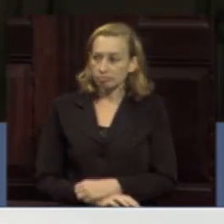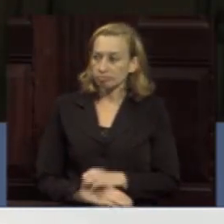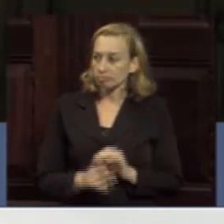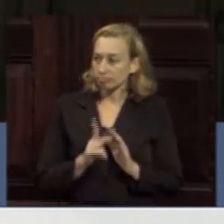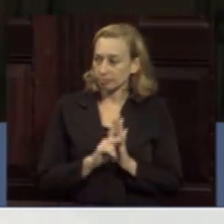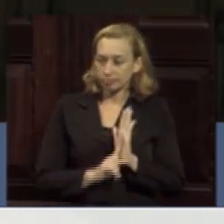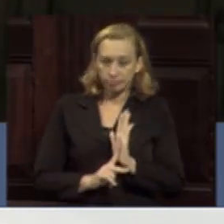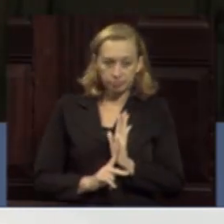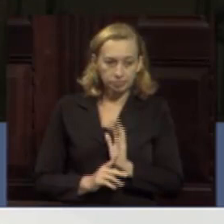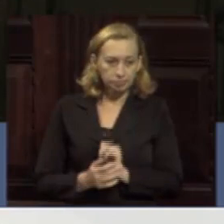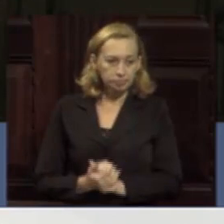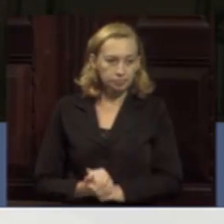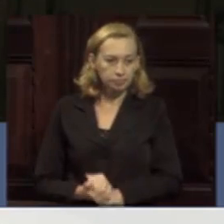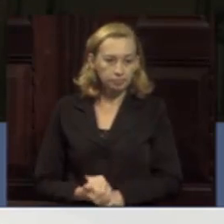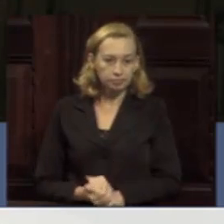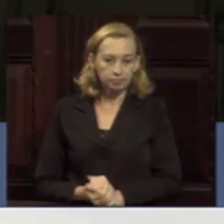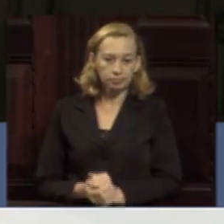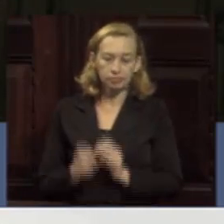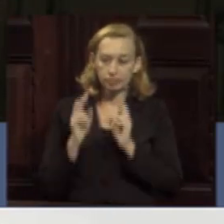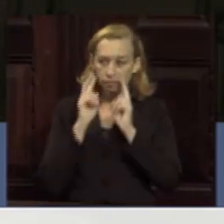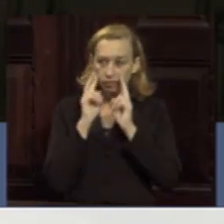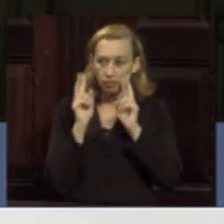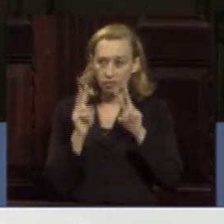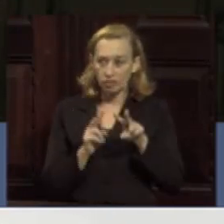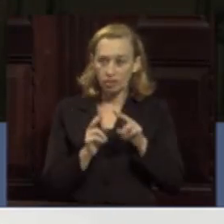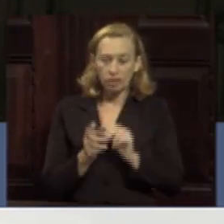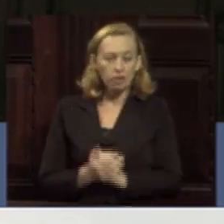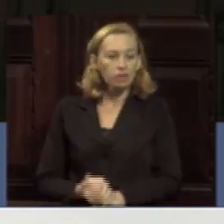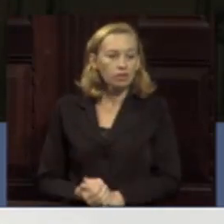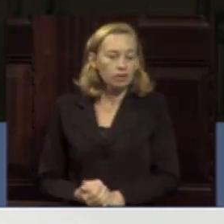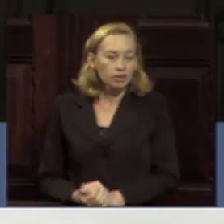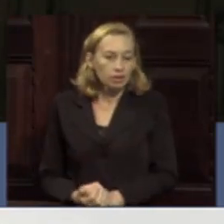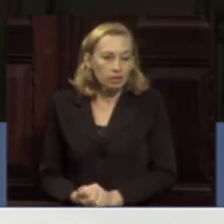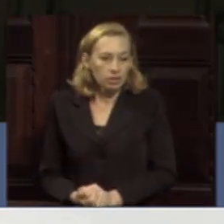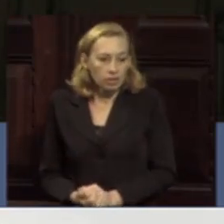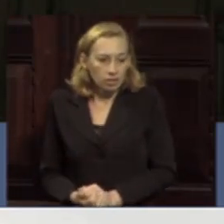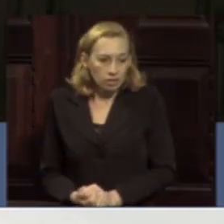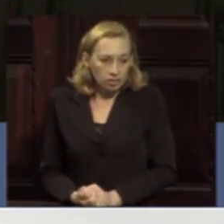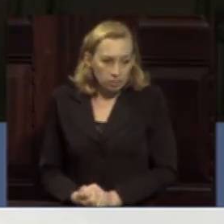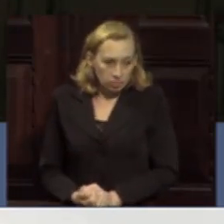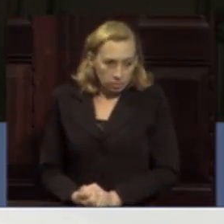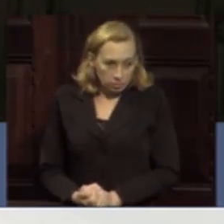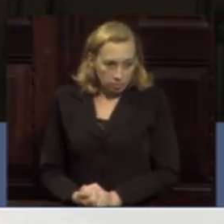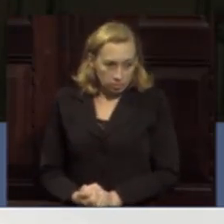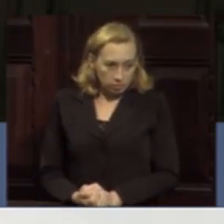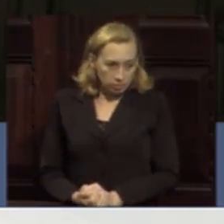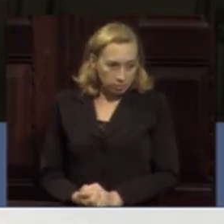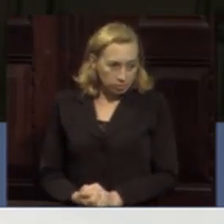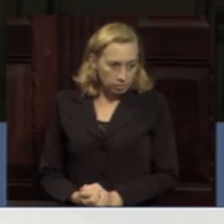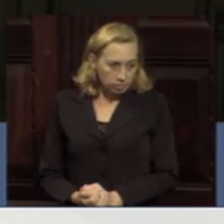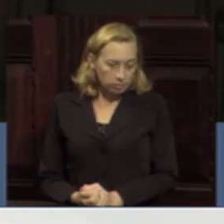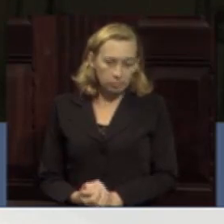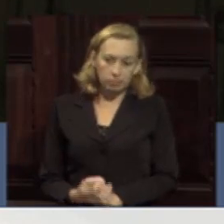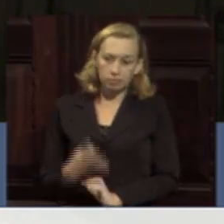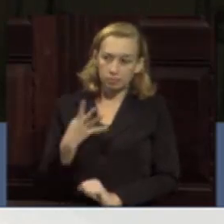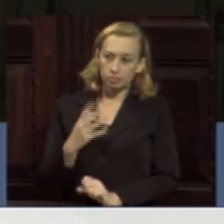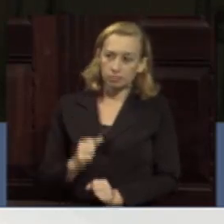projeto visa aprimorar os aprimoramento técnico dos guardiões de